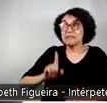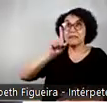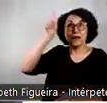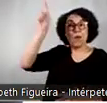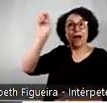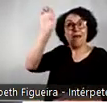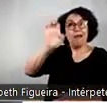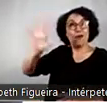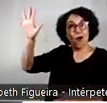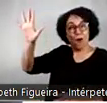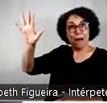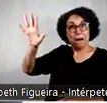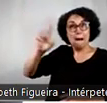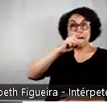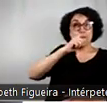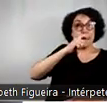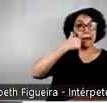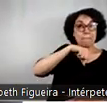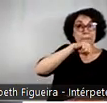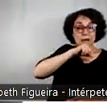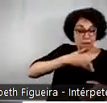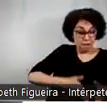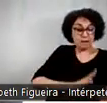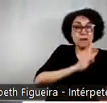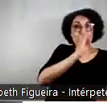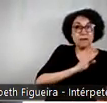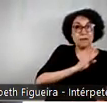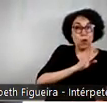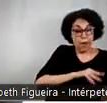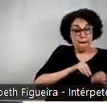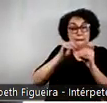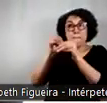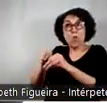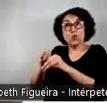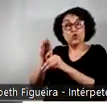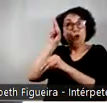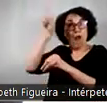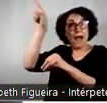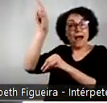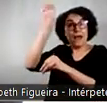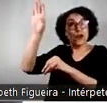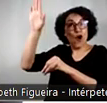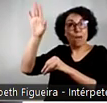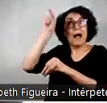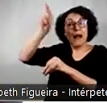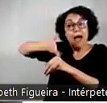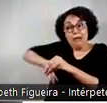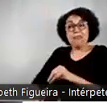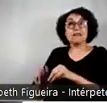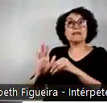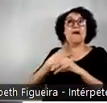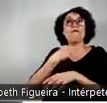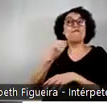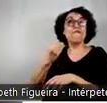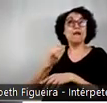pais brasileiros, né, que estavam morando na Europa, por conta de um reconhecimento jurídico, né, que no Brasil se